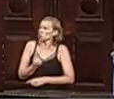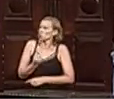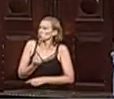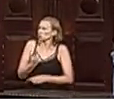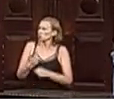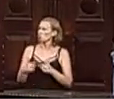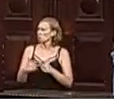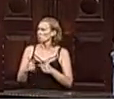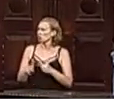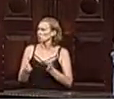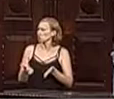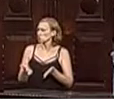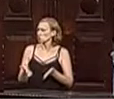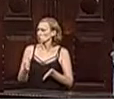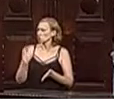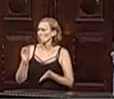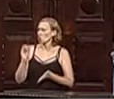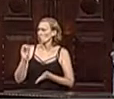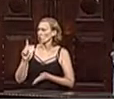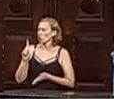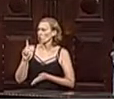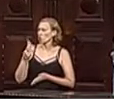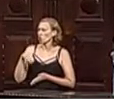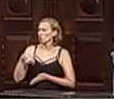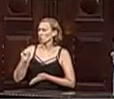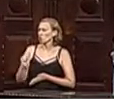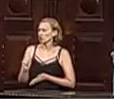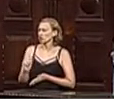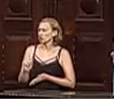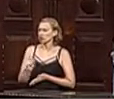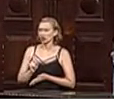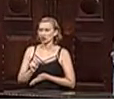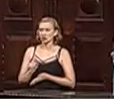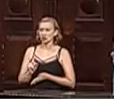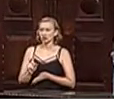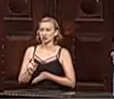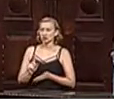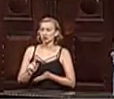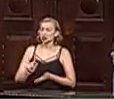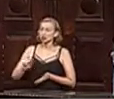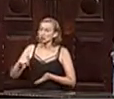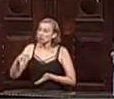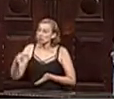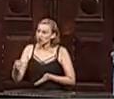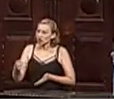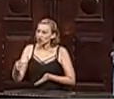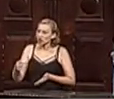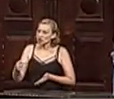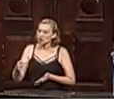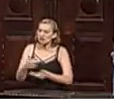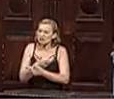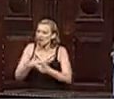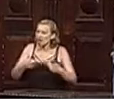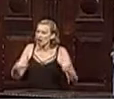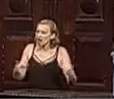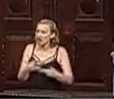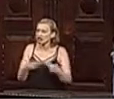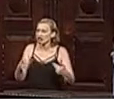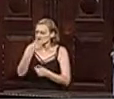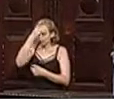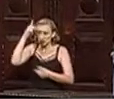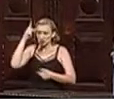problema que vive hoje a Conlurb. Após a entrada desse senhor na presidência, diversos funcionários estão sendo